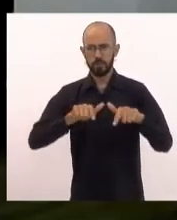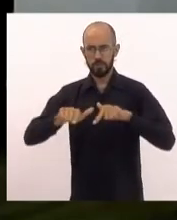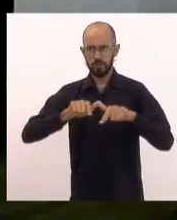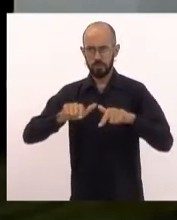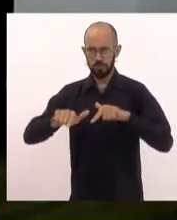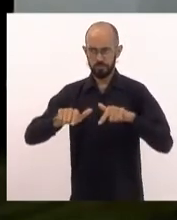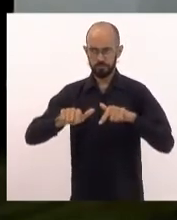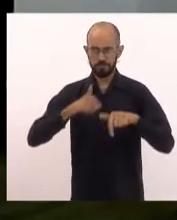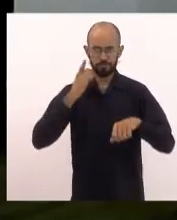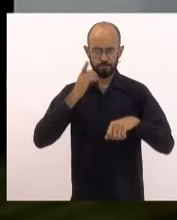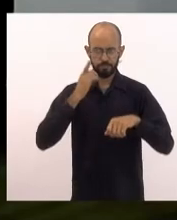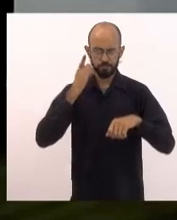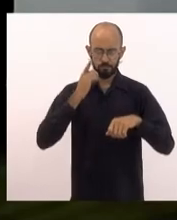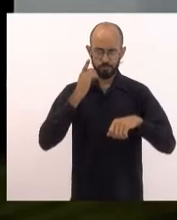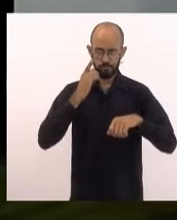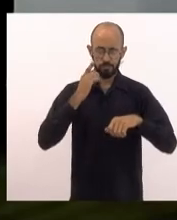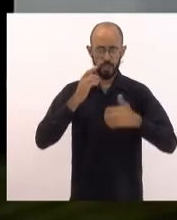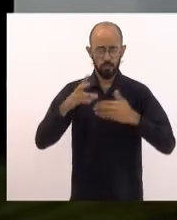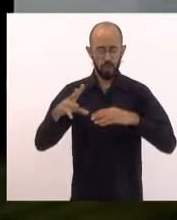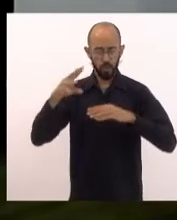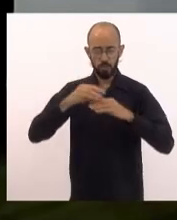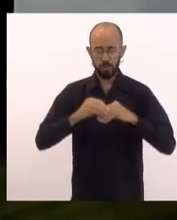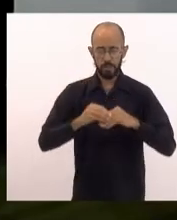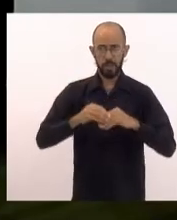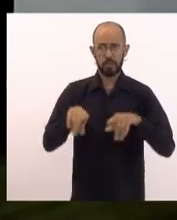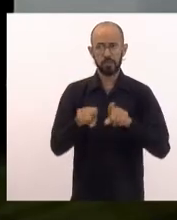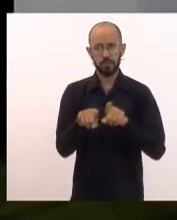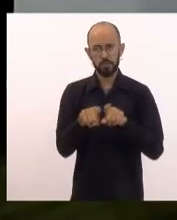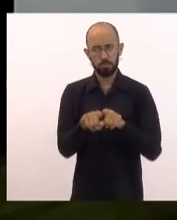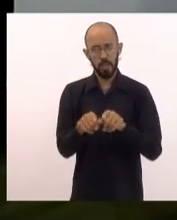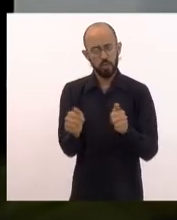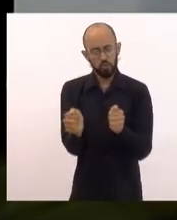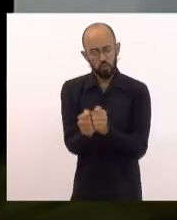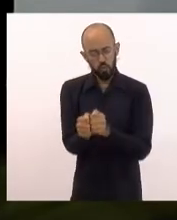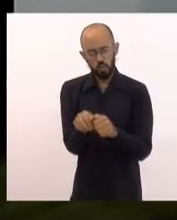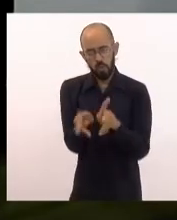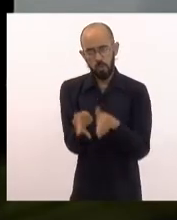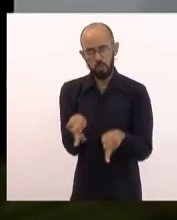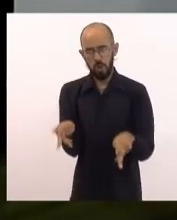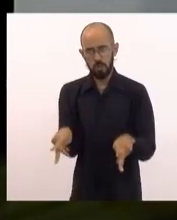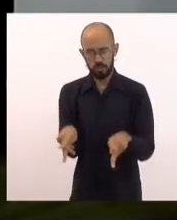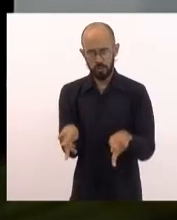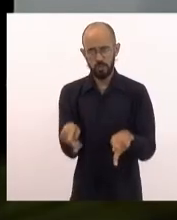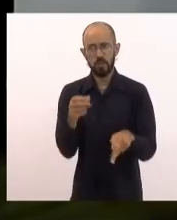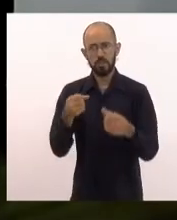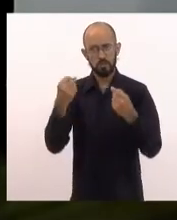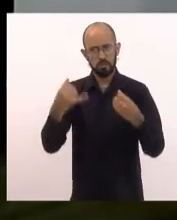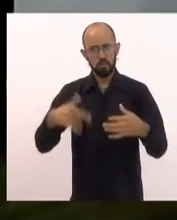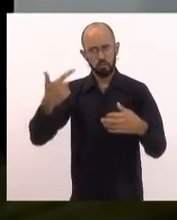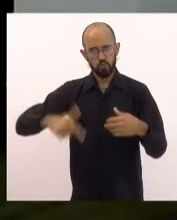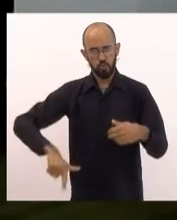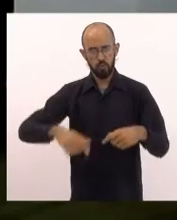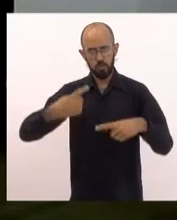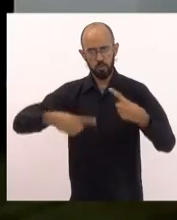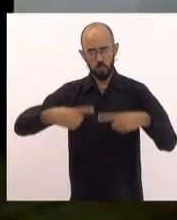cidade, ele vem colaborar com a aproximação junto à população. Reafirmo, o político na rua, junto com o povo,